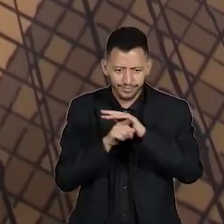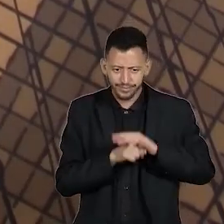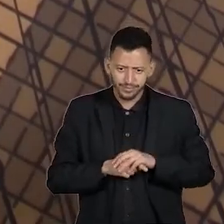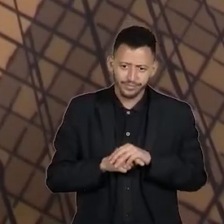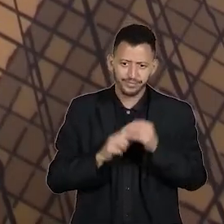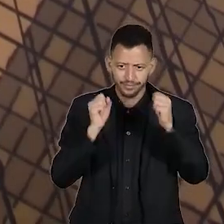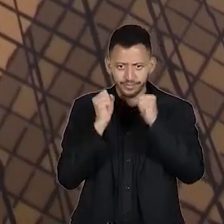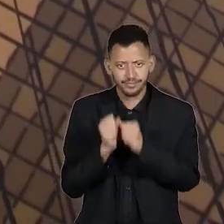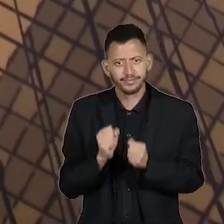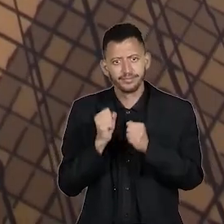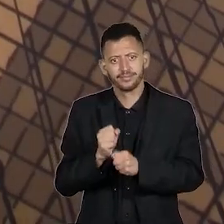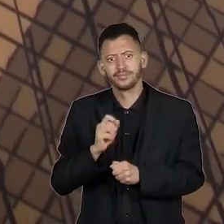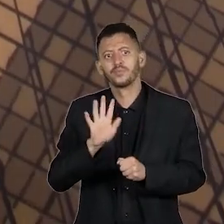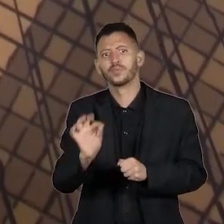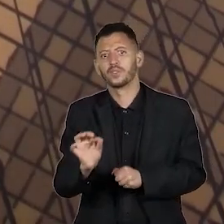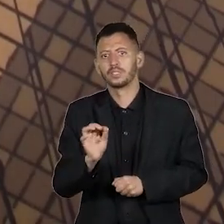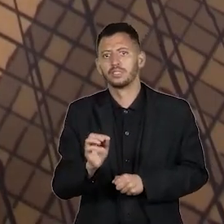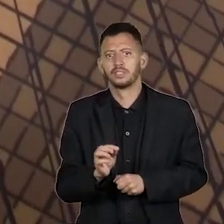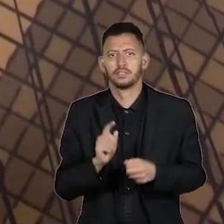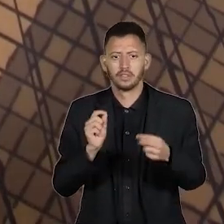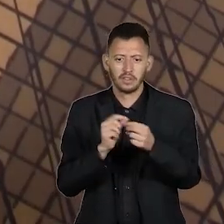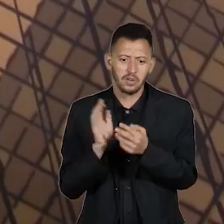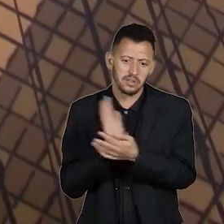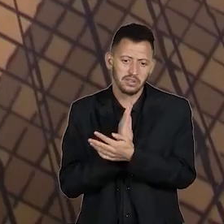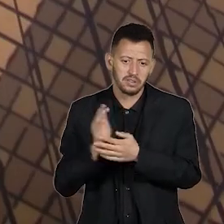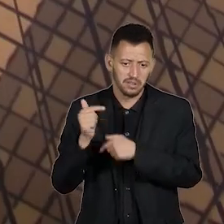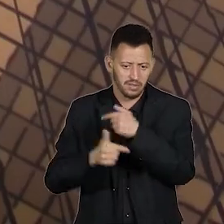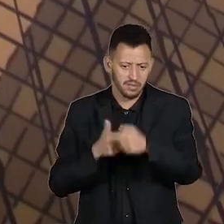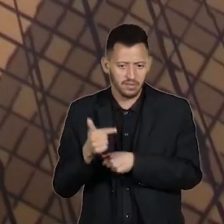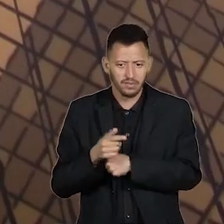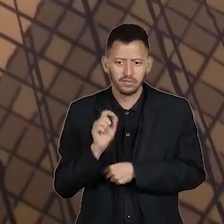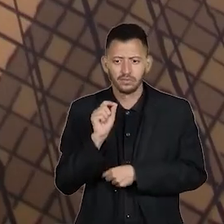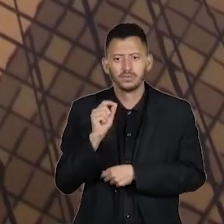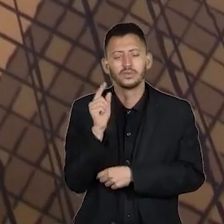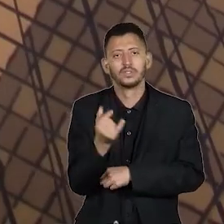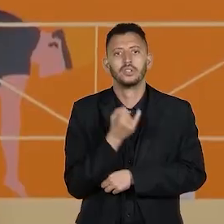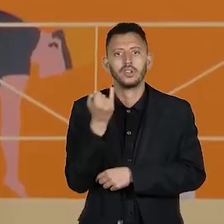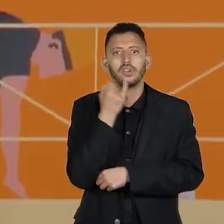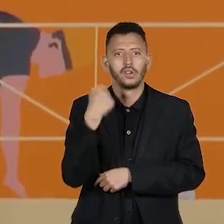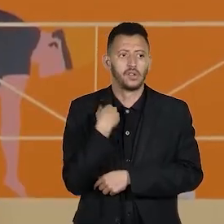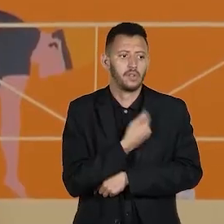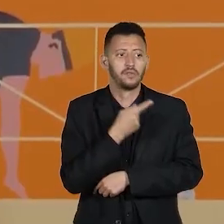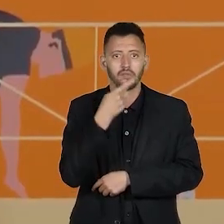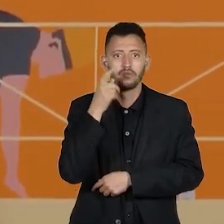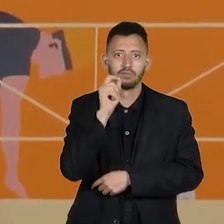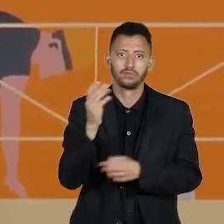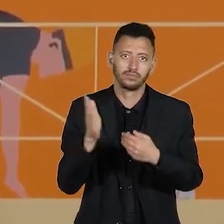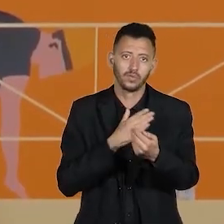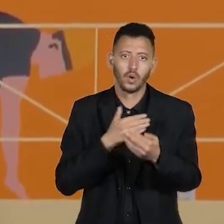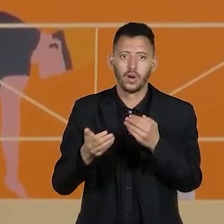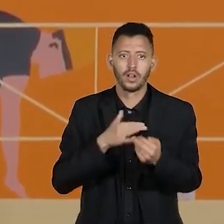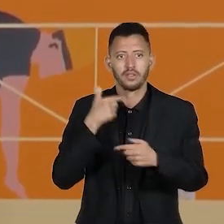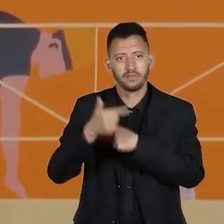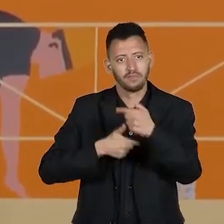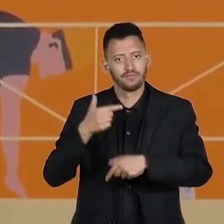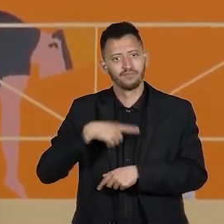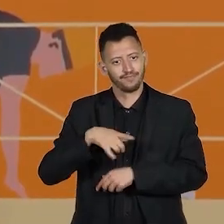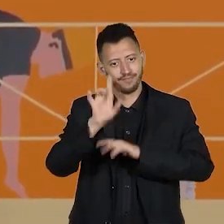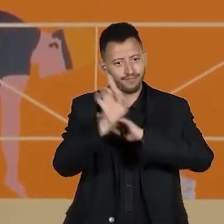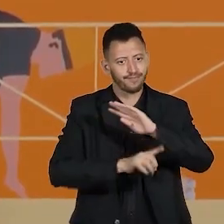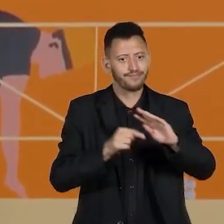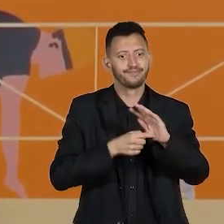tem que fiscalizar, ele pode se recusar a fazer algum tipo de atividade? Eu acho que o que é importante que a gente diga é que